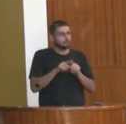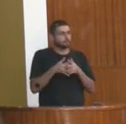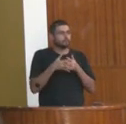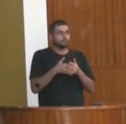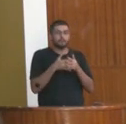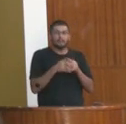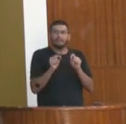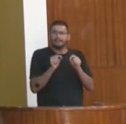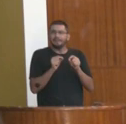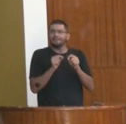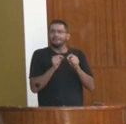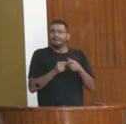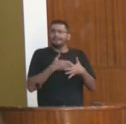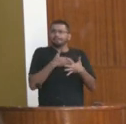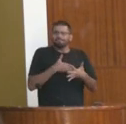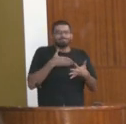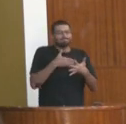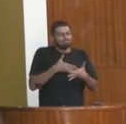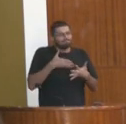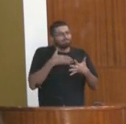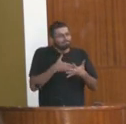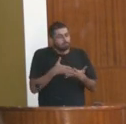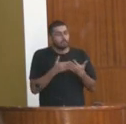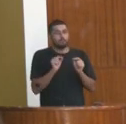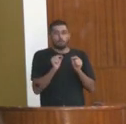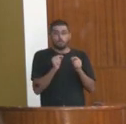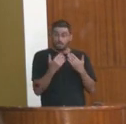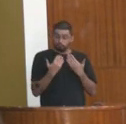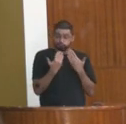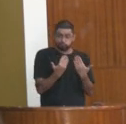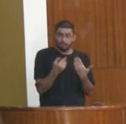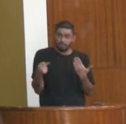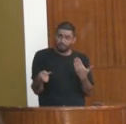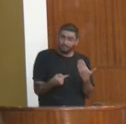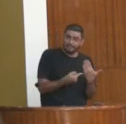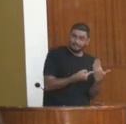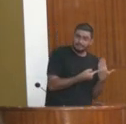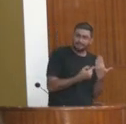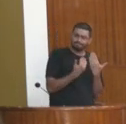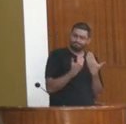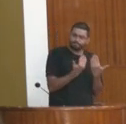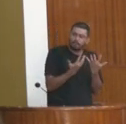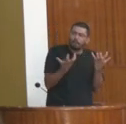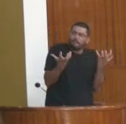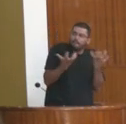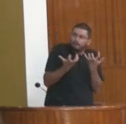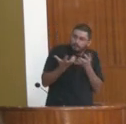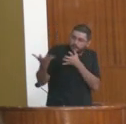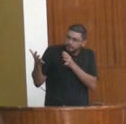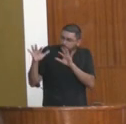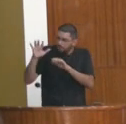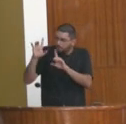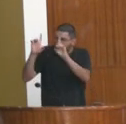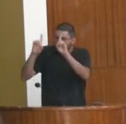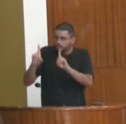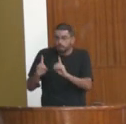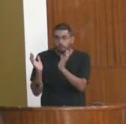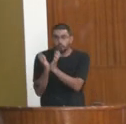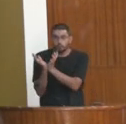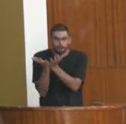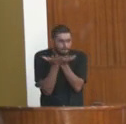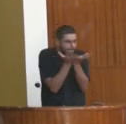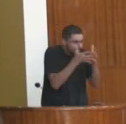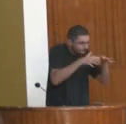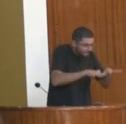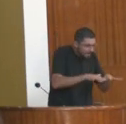própria barreira atitudinal. Se partir da atitude de realmente querer a pessoa com deficiência no seu quadro, não só porque